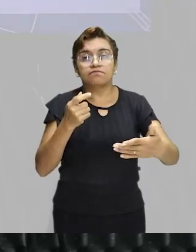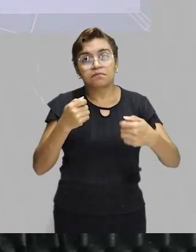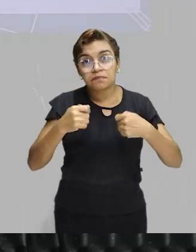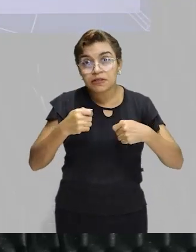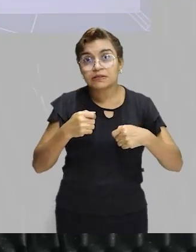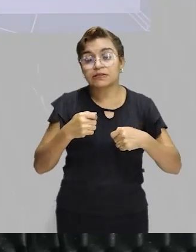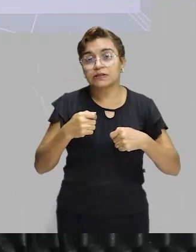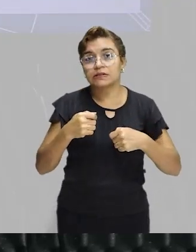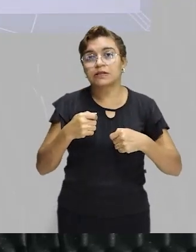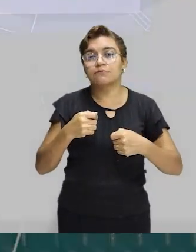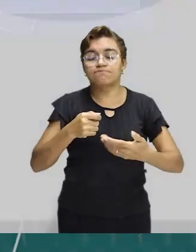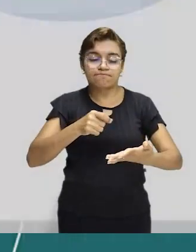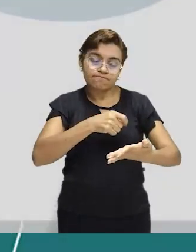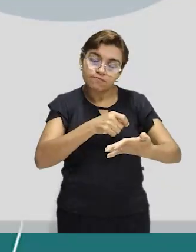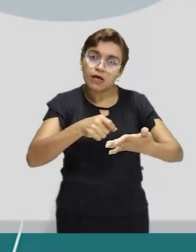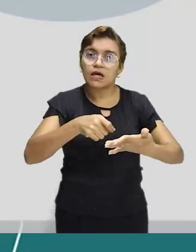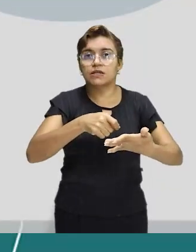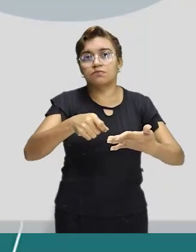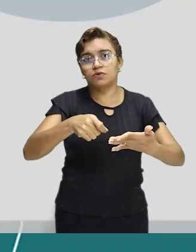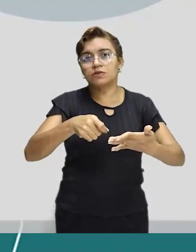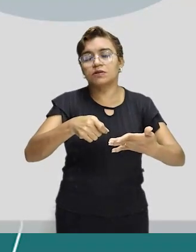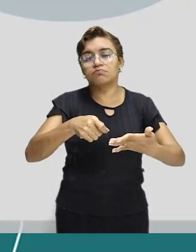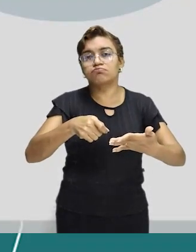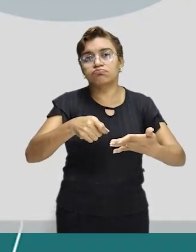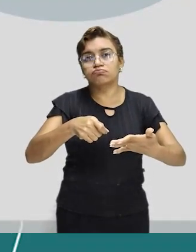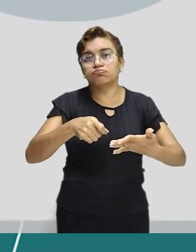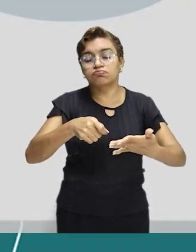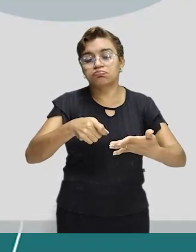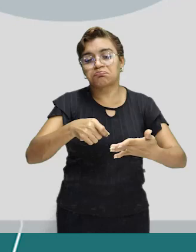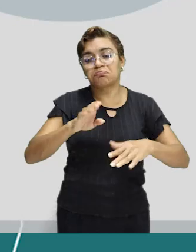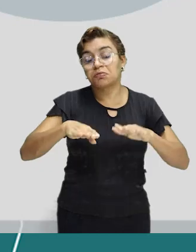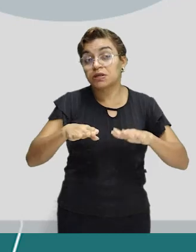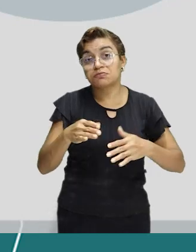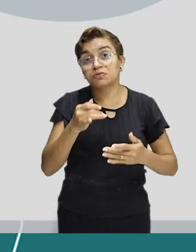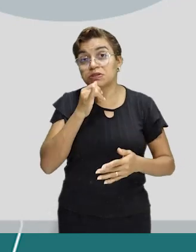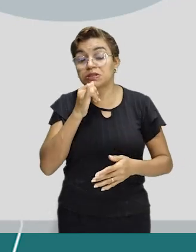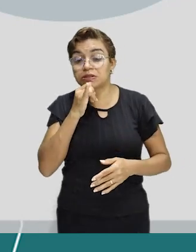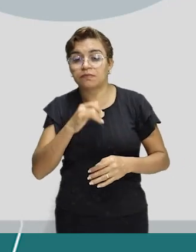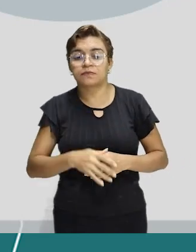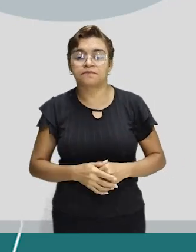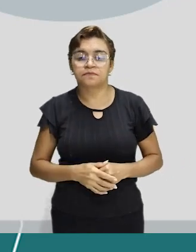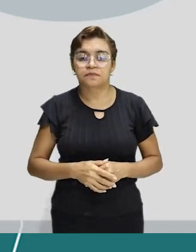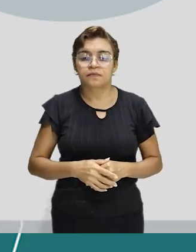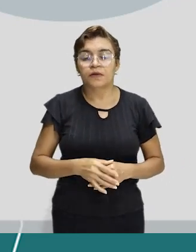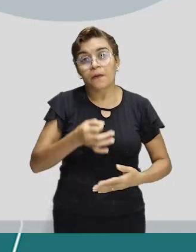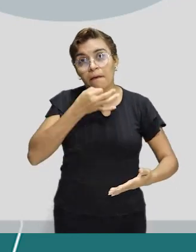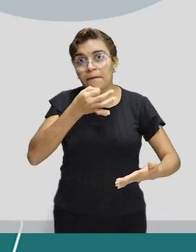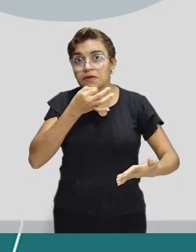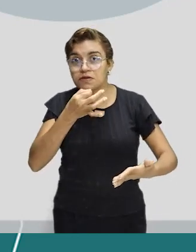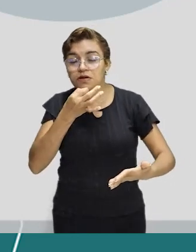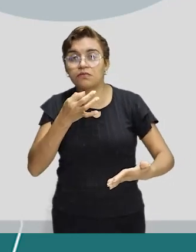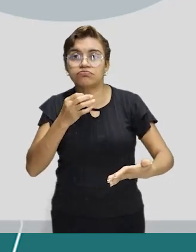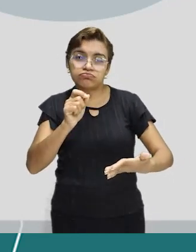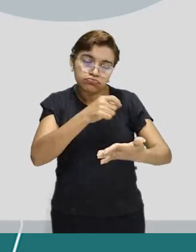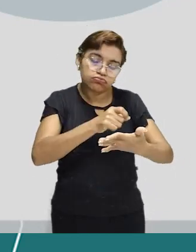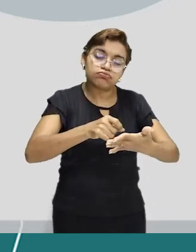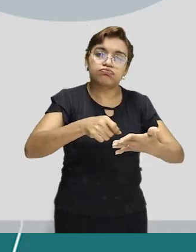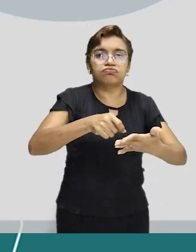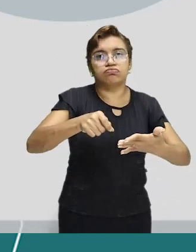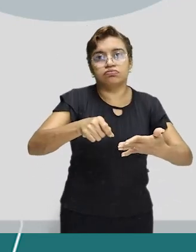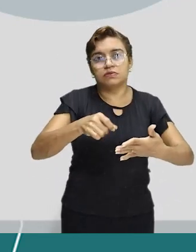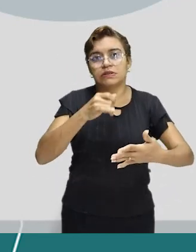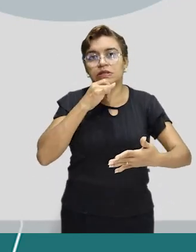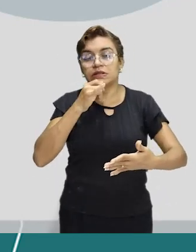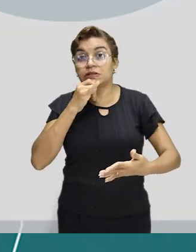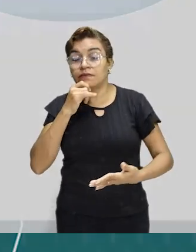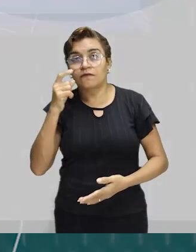vezes o chute, que é esse palpite que você dá para alguma coisa, você faz com base em alguma evidência,